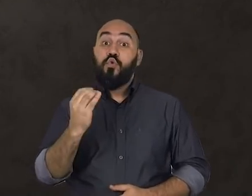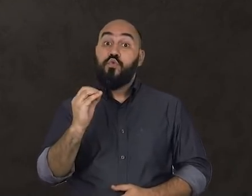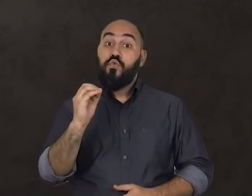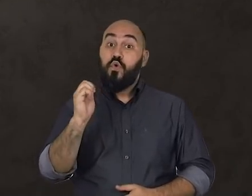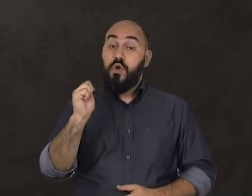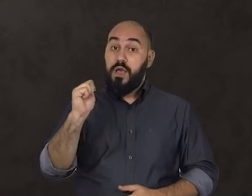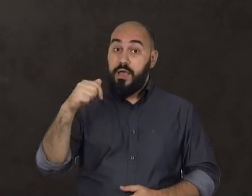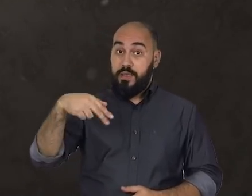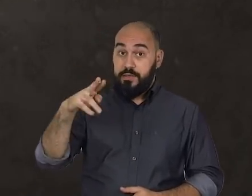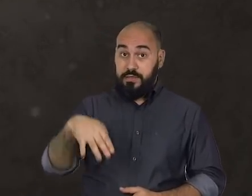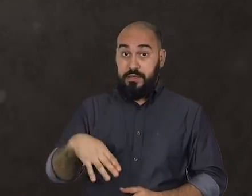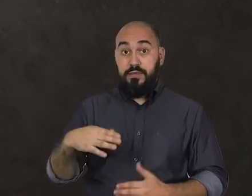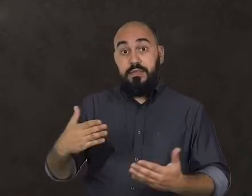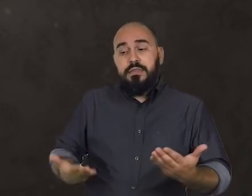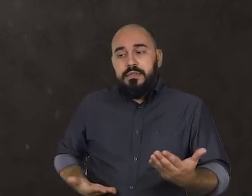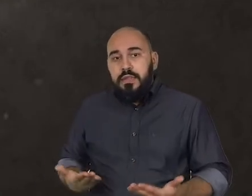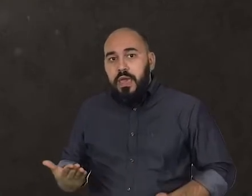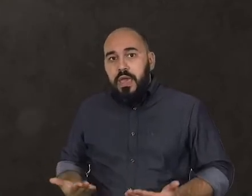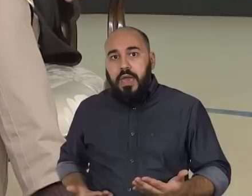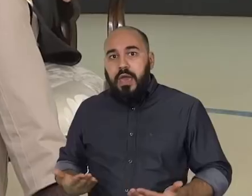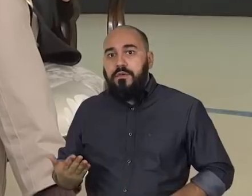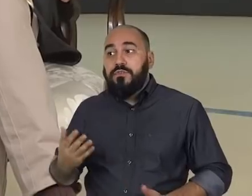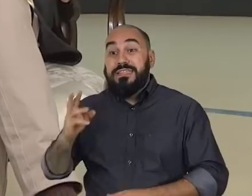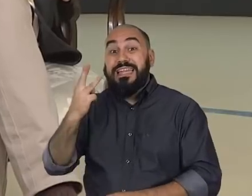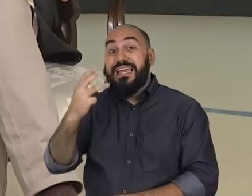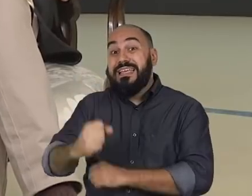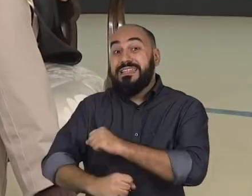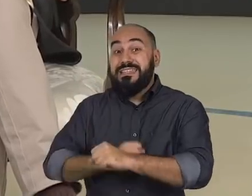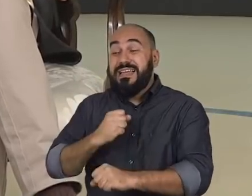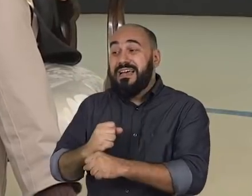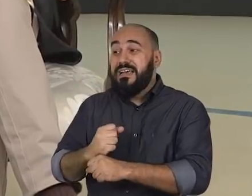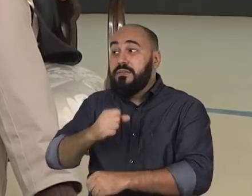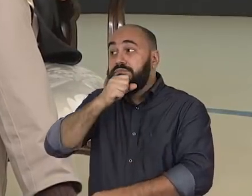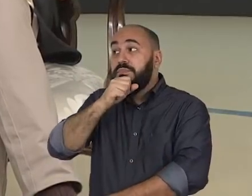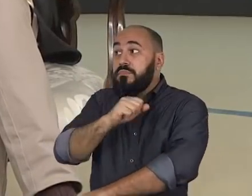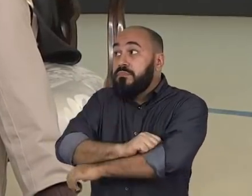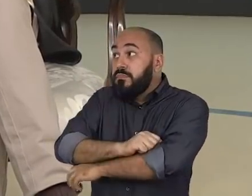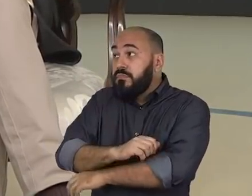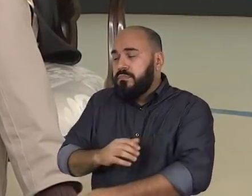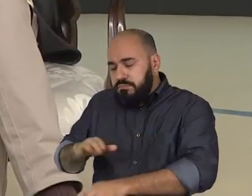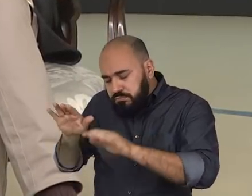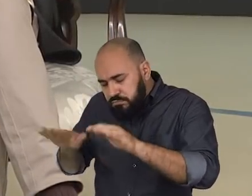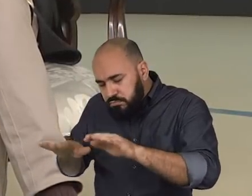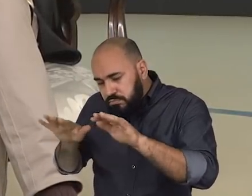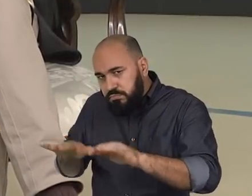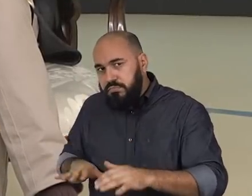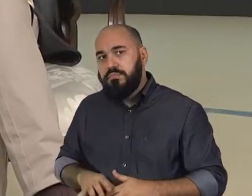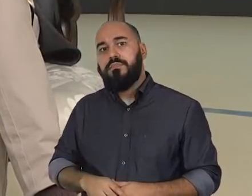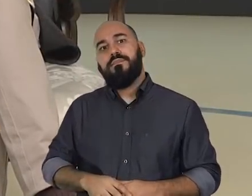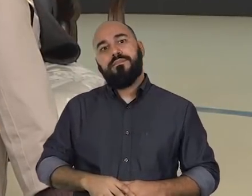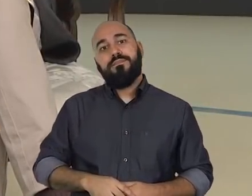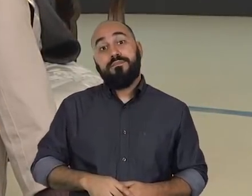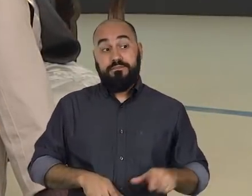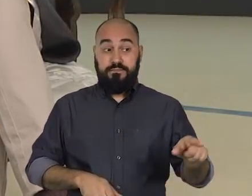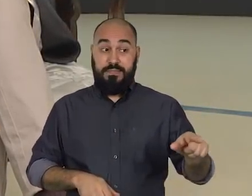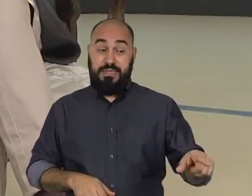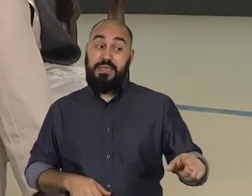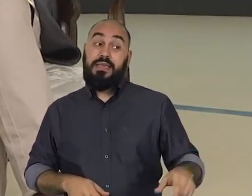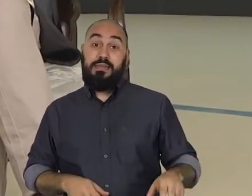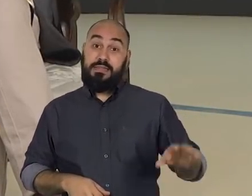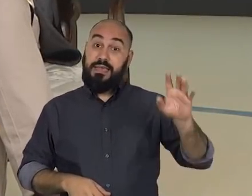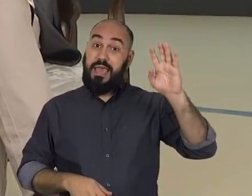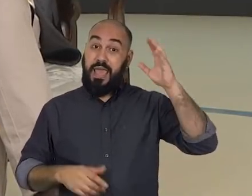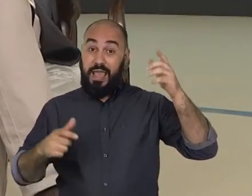de Nabucodonosor por 3 anos. Esta última passagem se refere à posição de Jeoaquim como rei vassalo